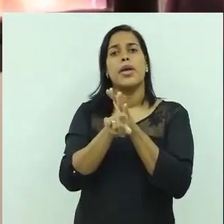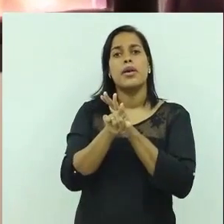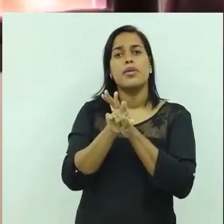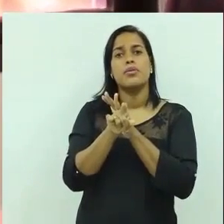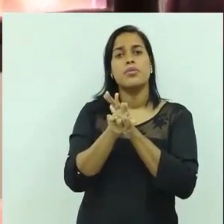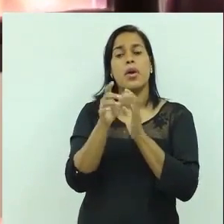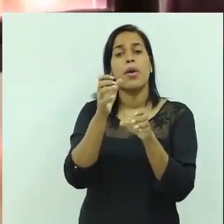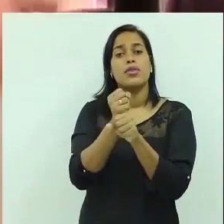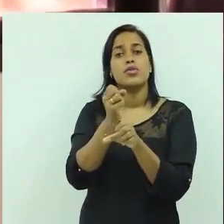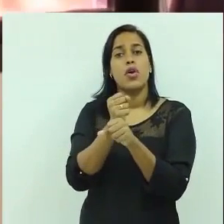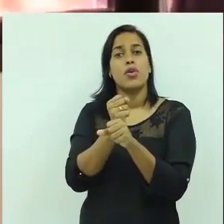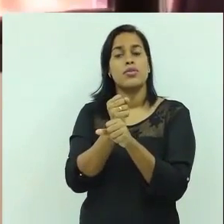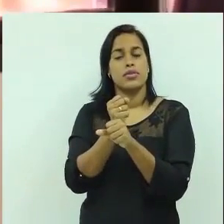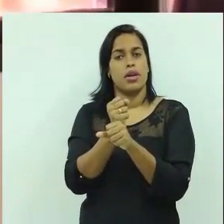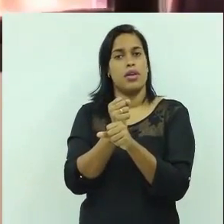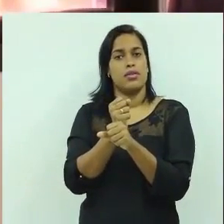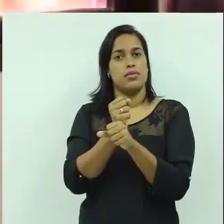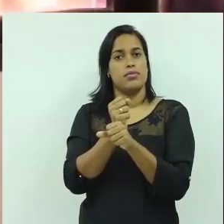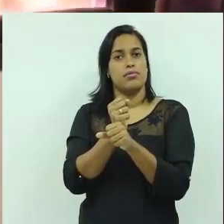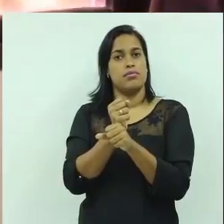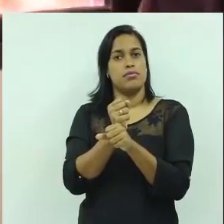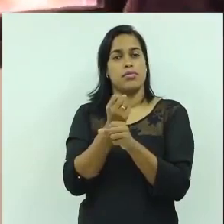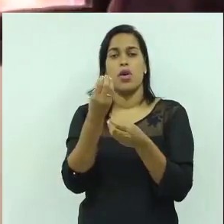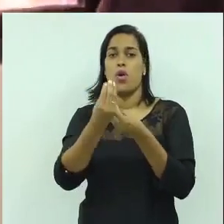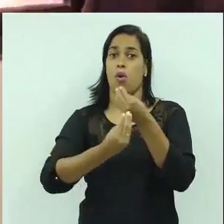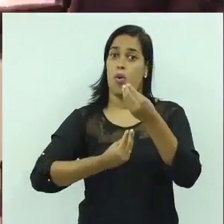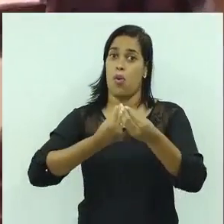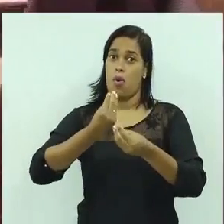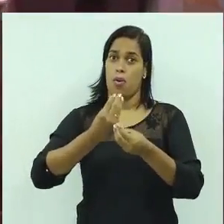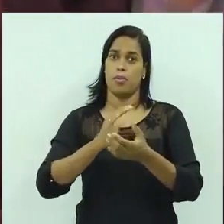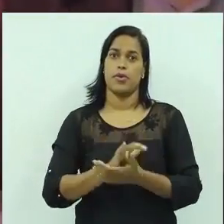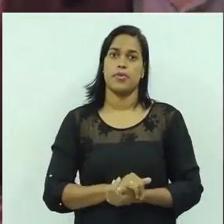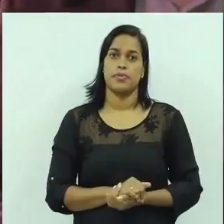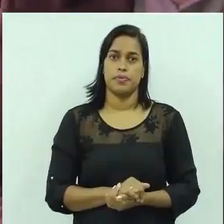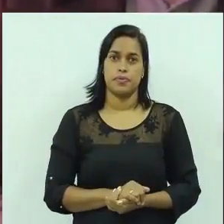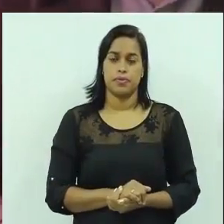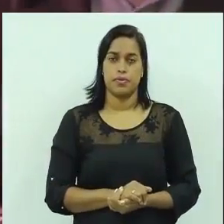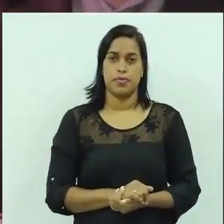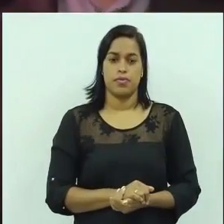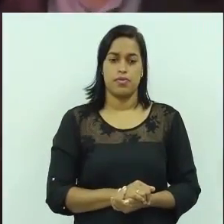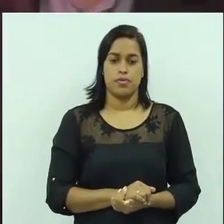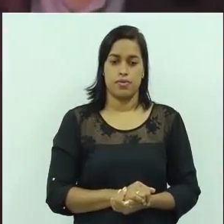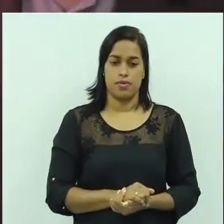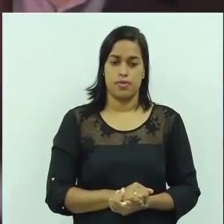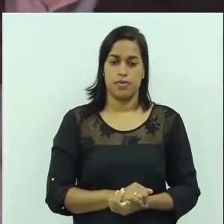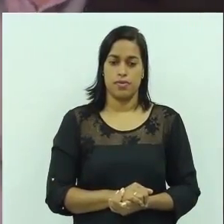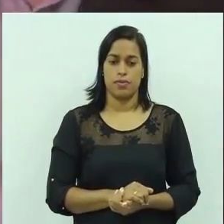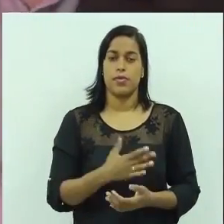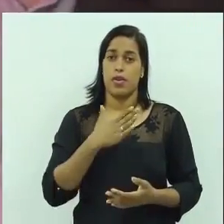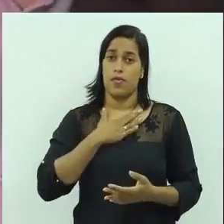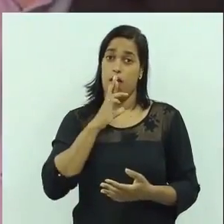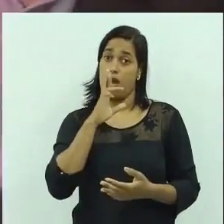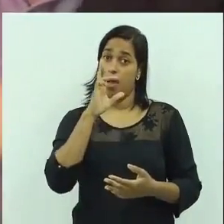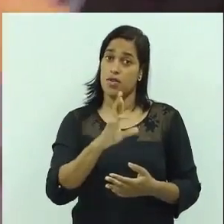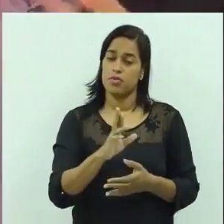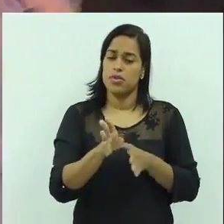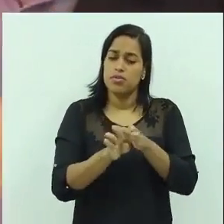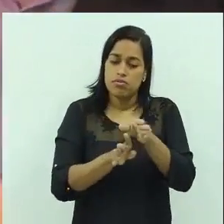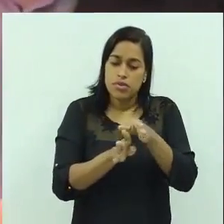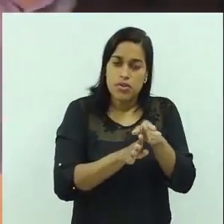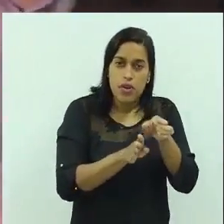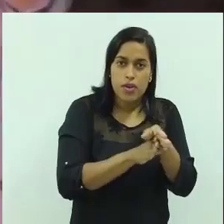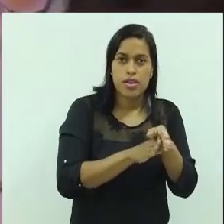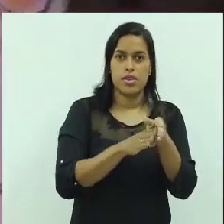dê uma nota. Como é que você se sai de uma dessa, Alexandre? Perfeito. Eu vou usar e vou responder em termos de orientação,